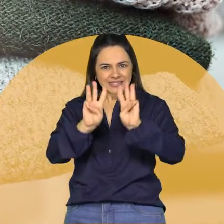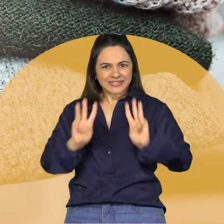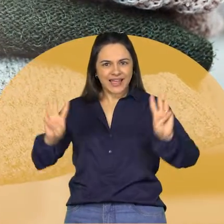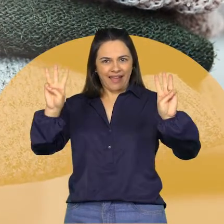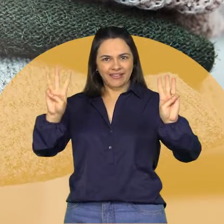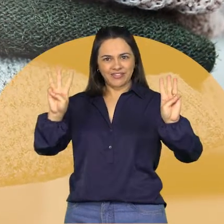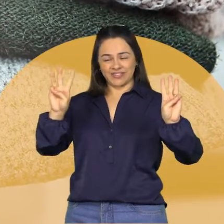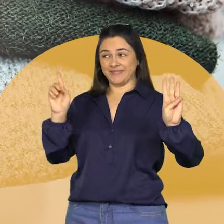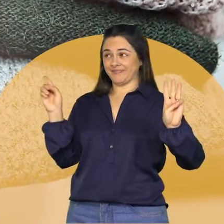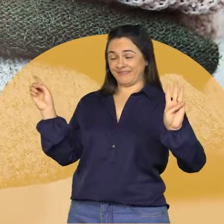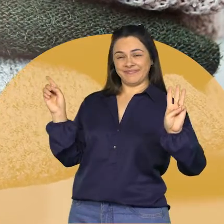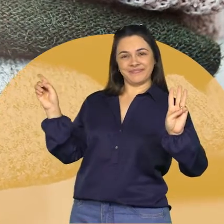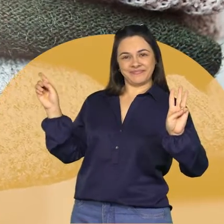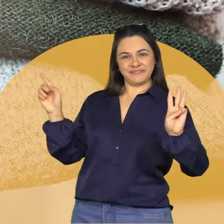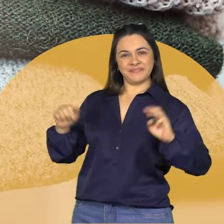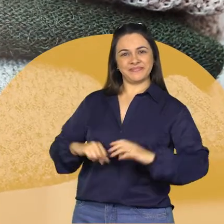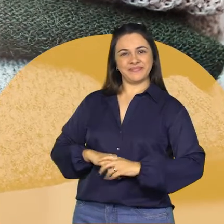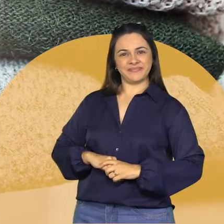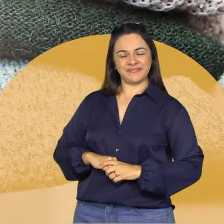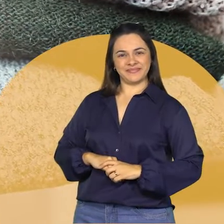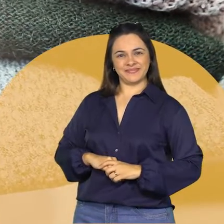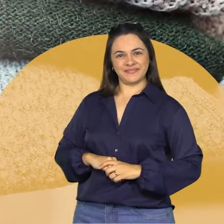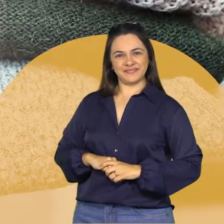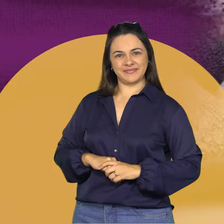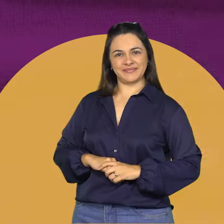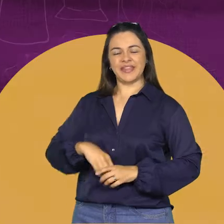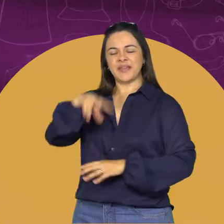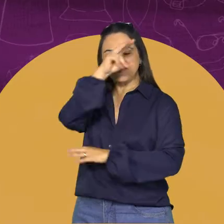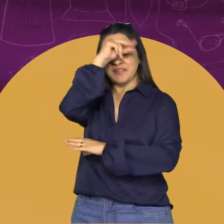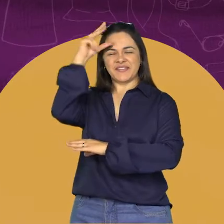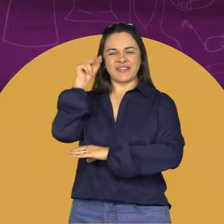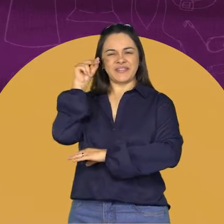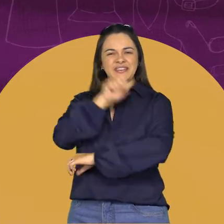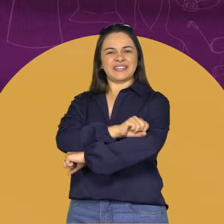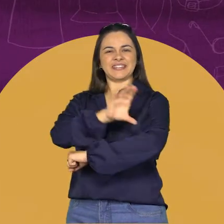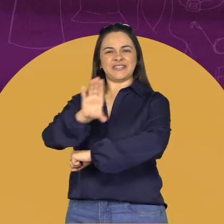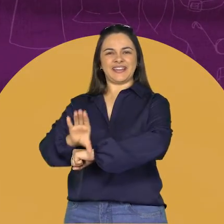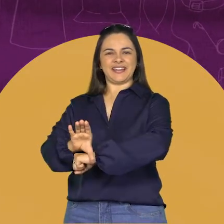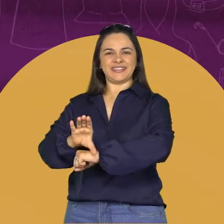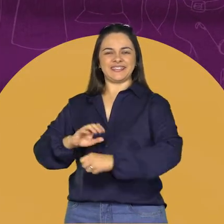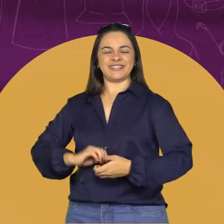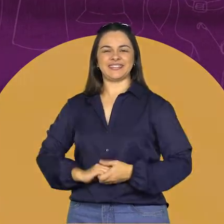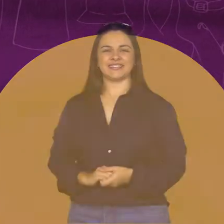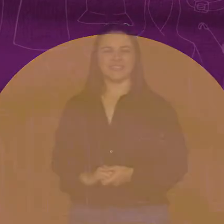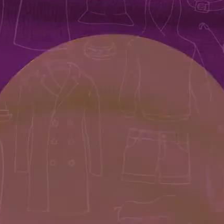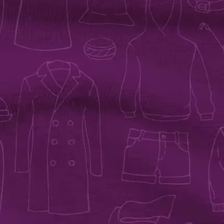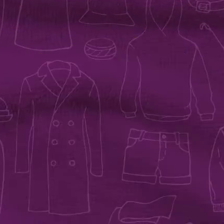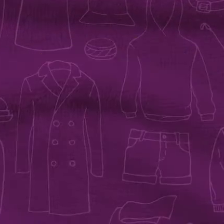saocarlos.sp.gov.br. Prefeitura de São Carlos.